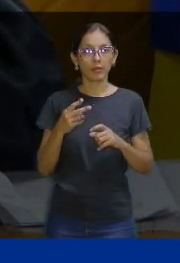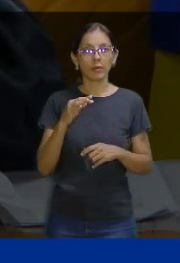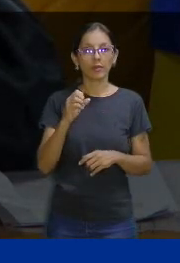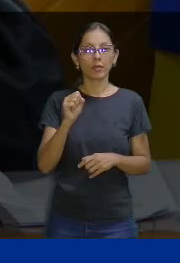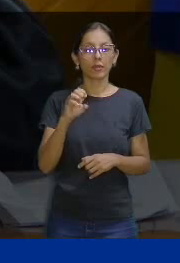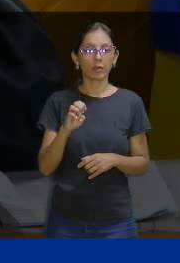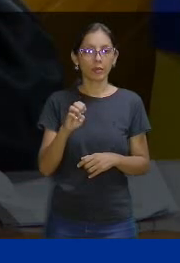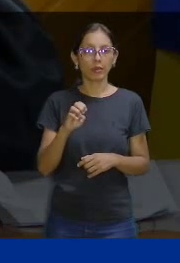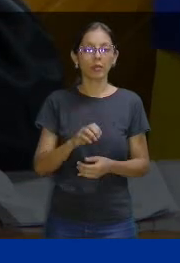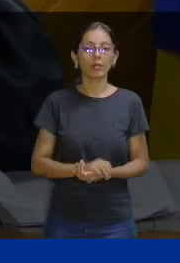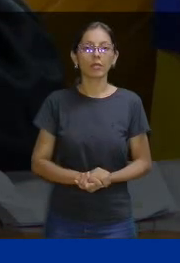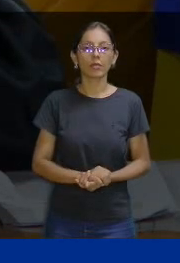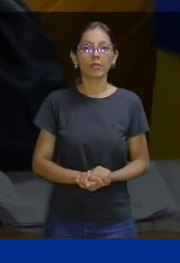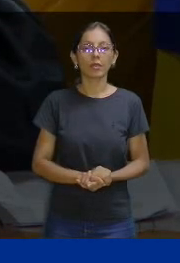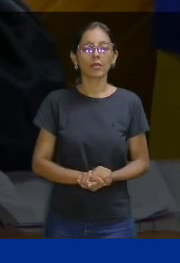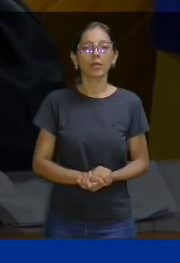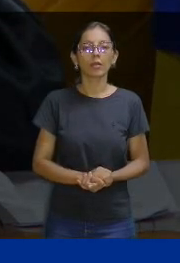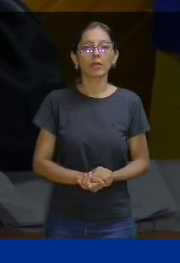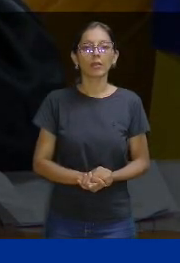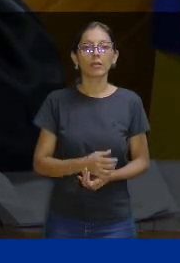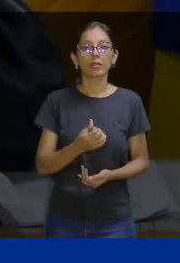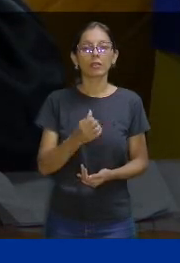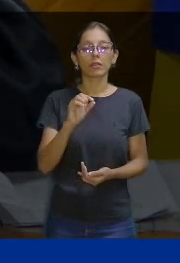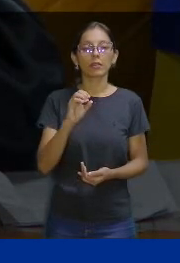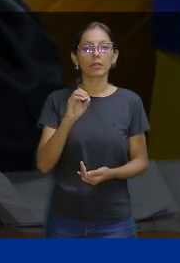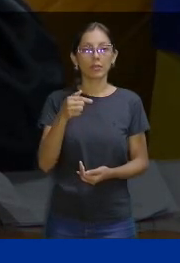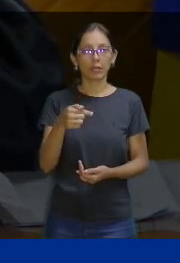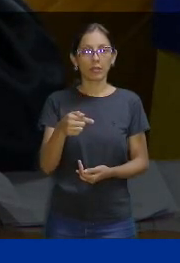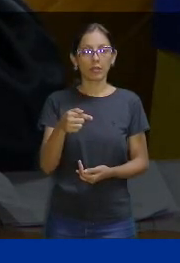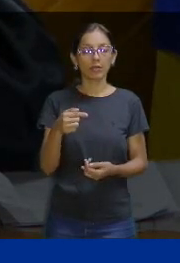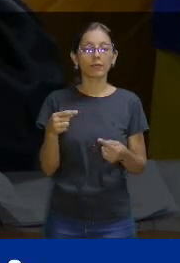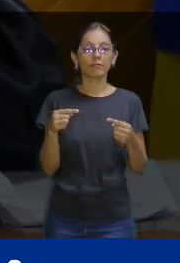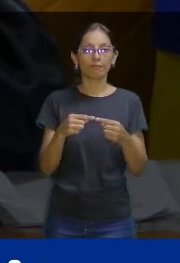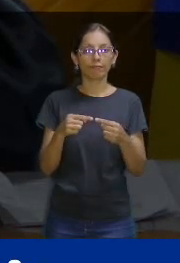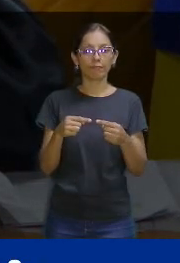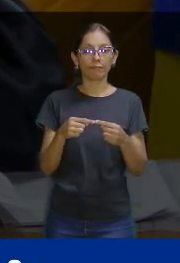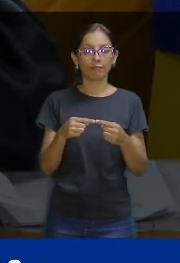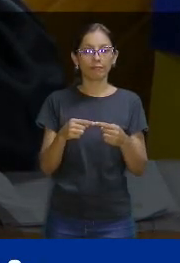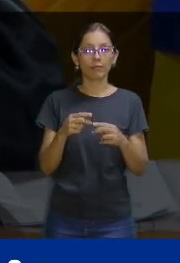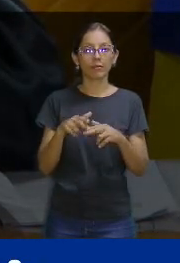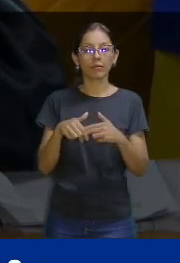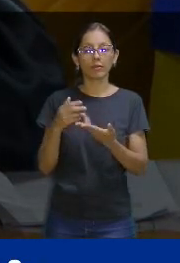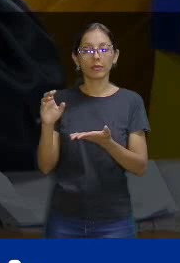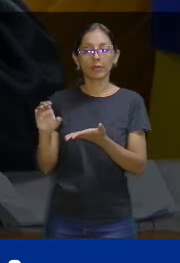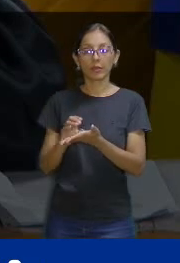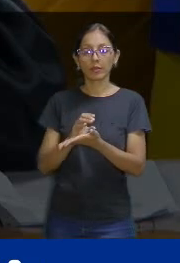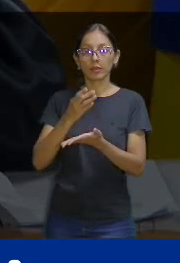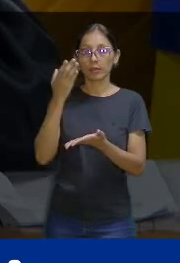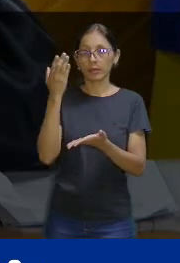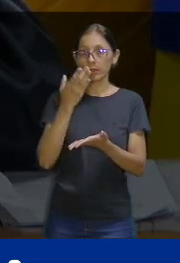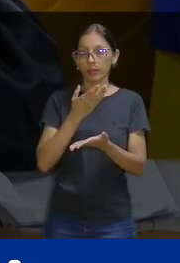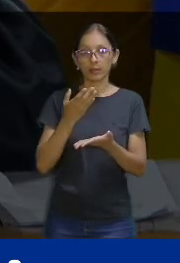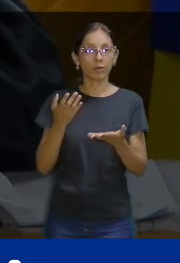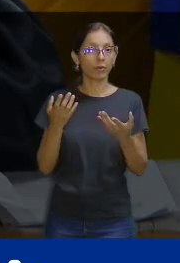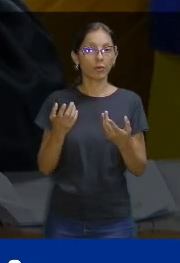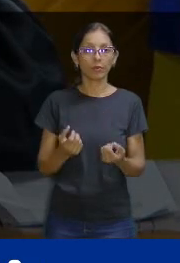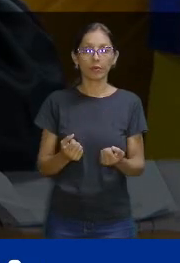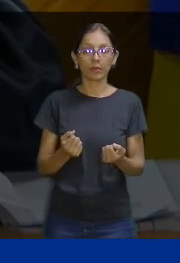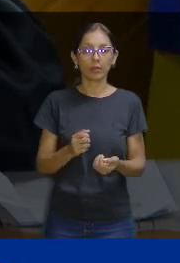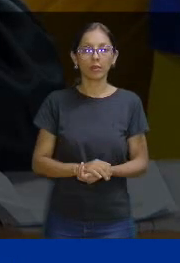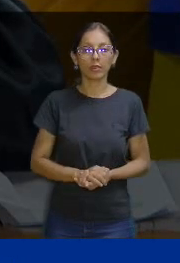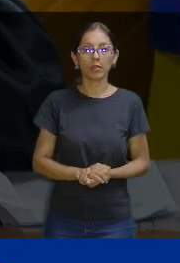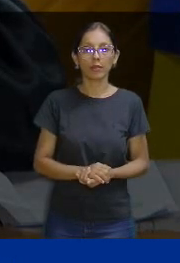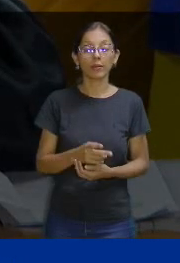TSE 23.607. Quanto exposto, julgo desaprovadas as contas de campanha de